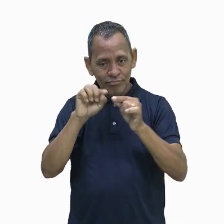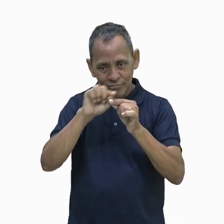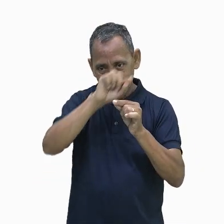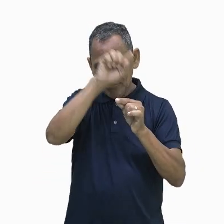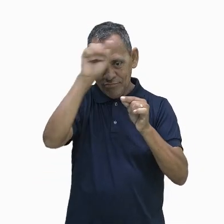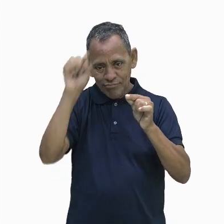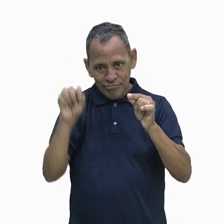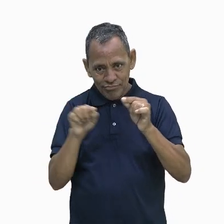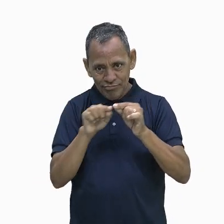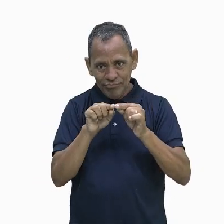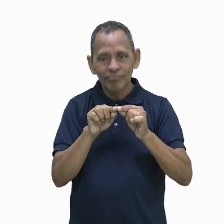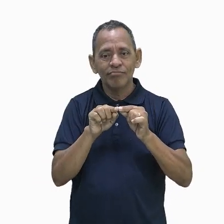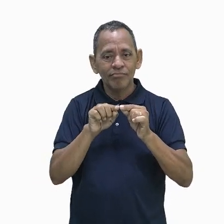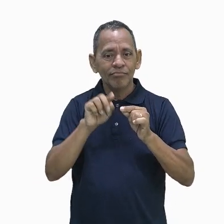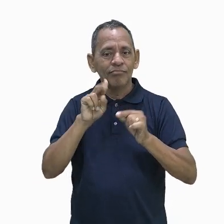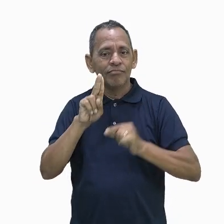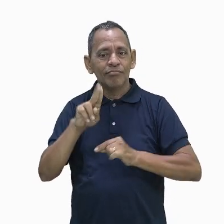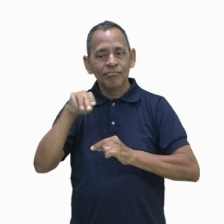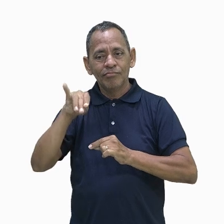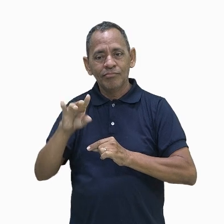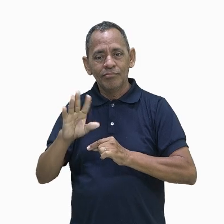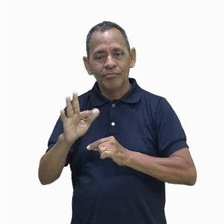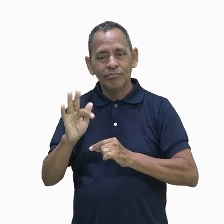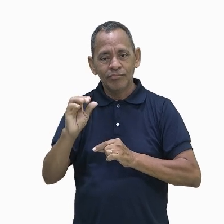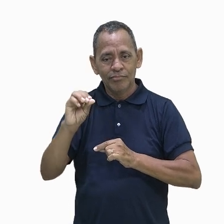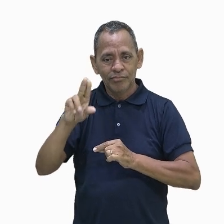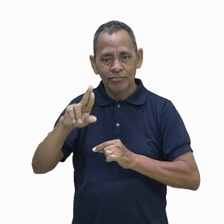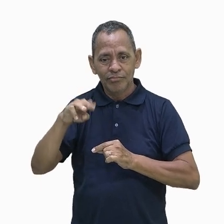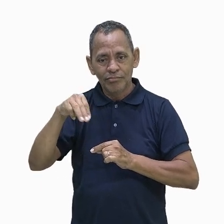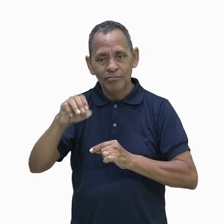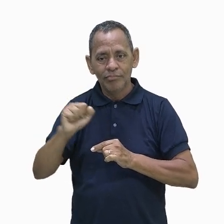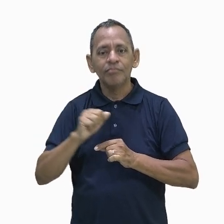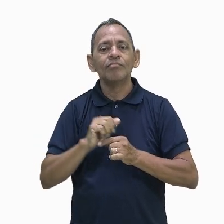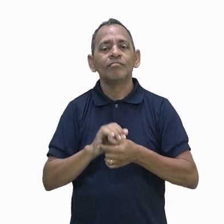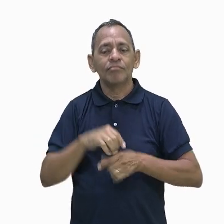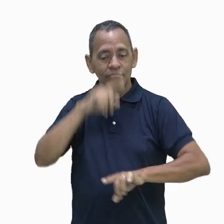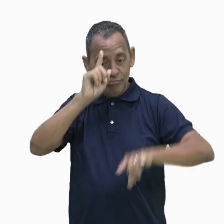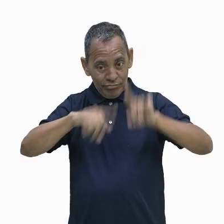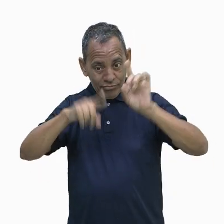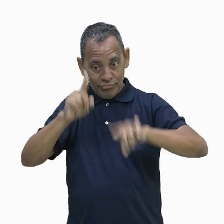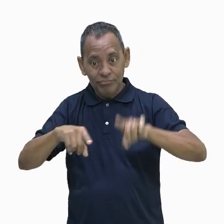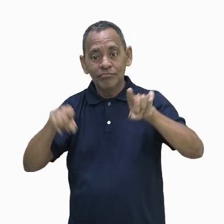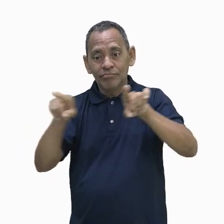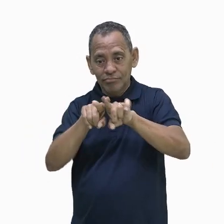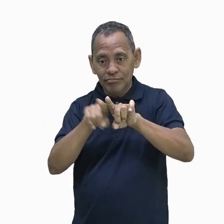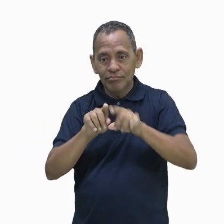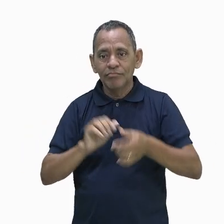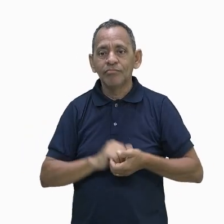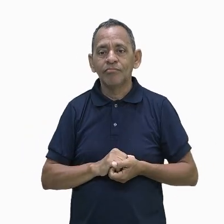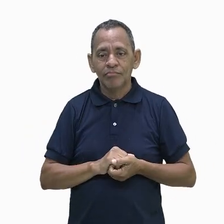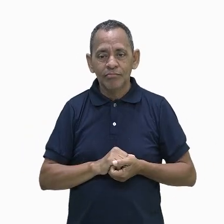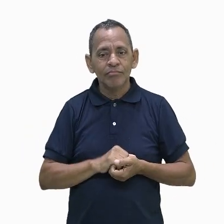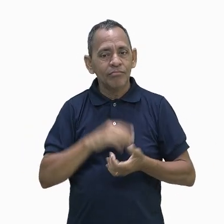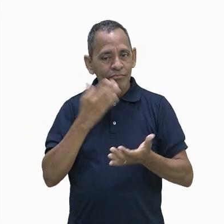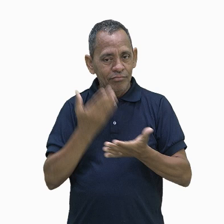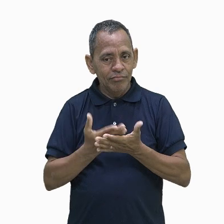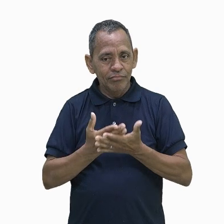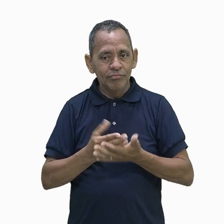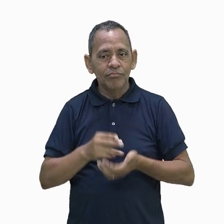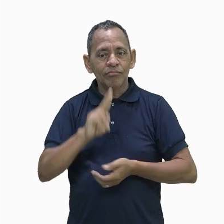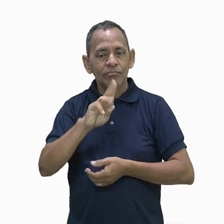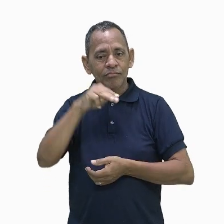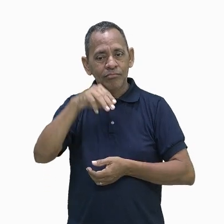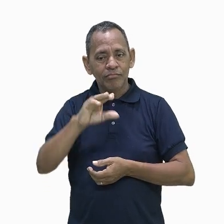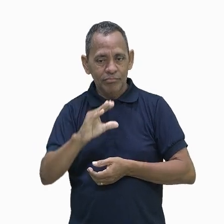circular e uniforme e uniformemente variados, ou seja, nós estudamos o MC,